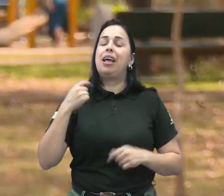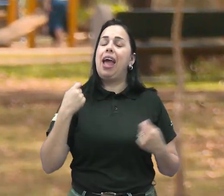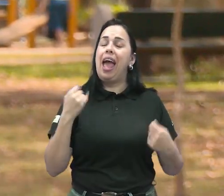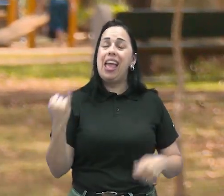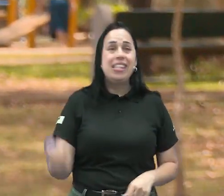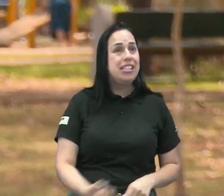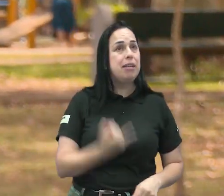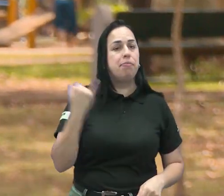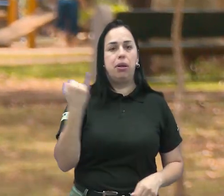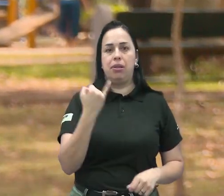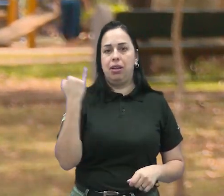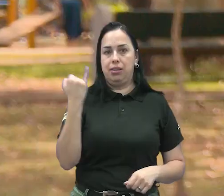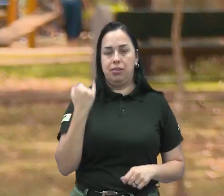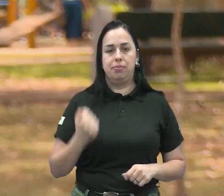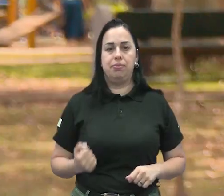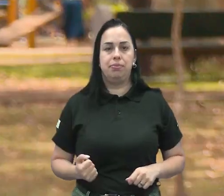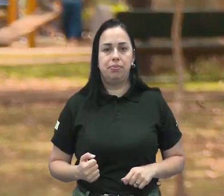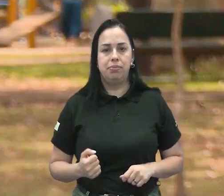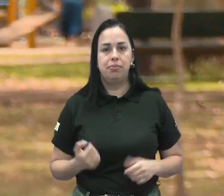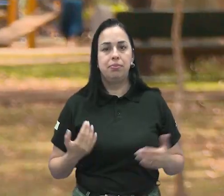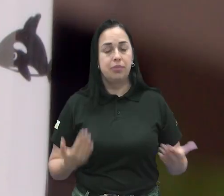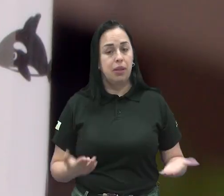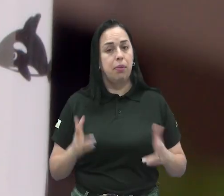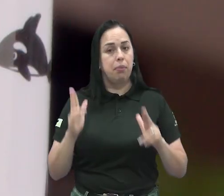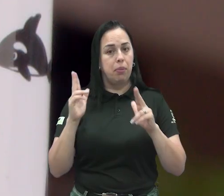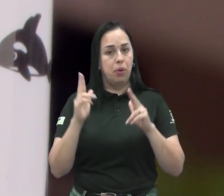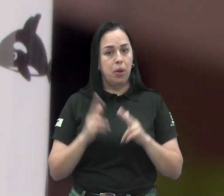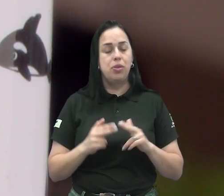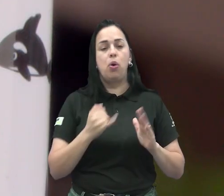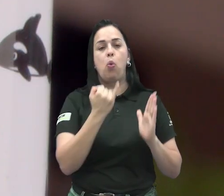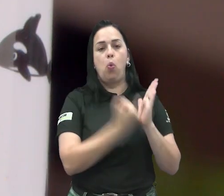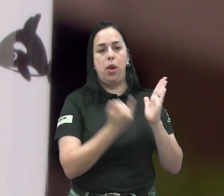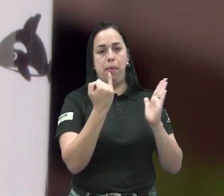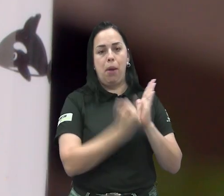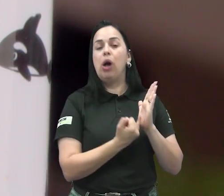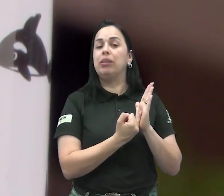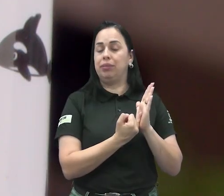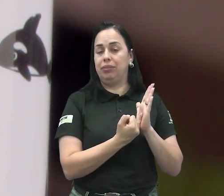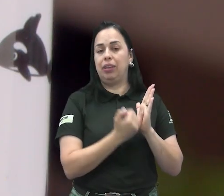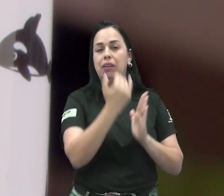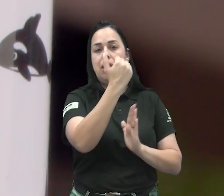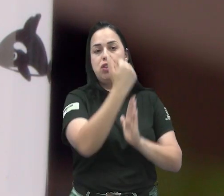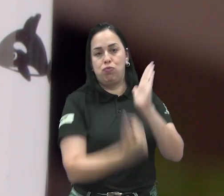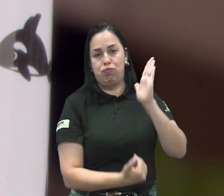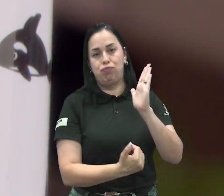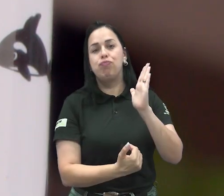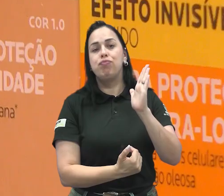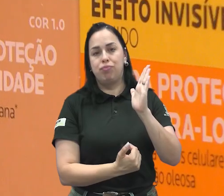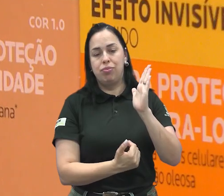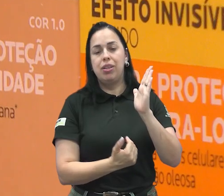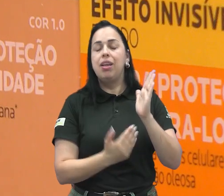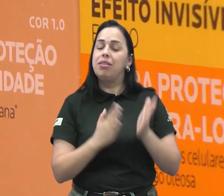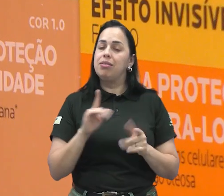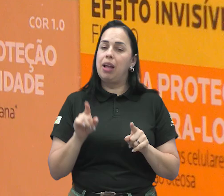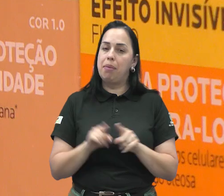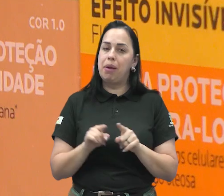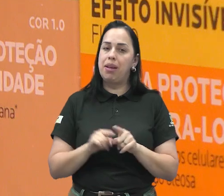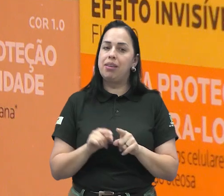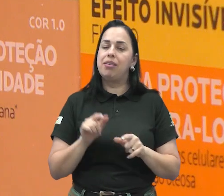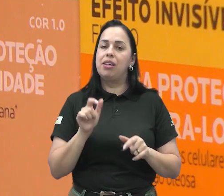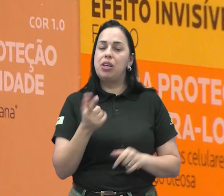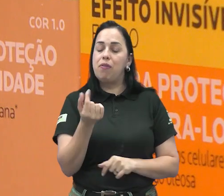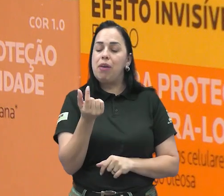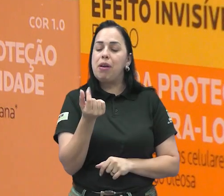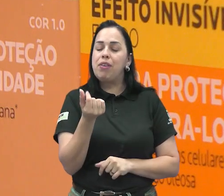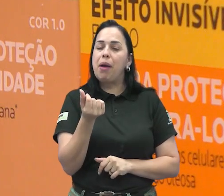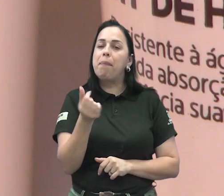de itens essenciais da reforma tributária. Com isso, os impostos sobre o produto diminuiriam e acredita-se que a